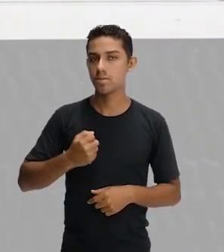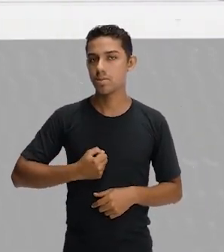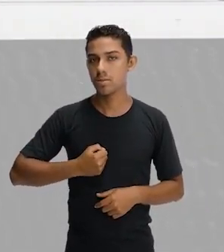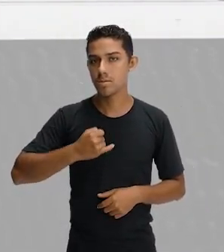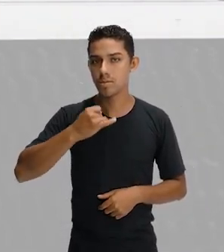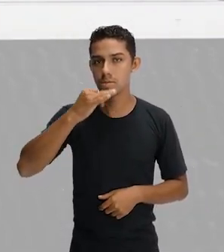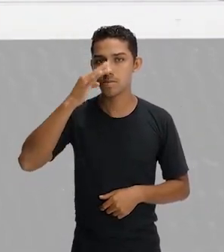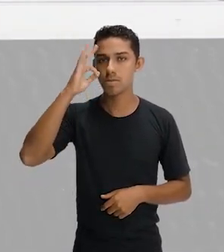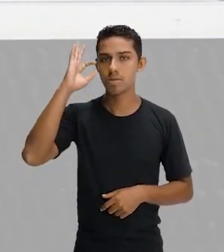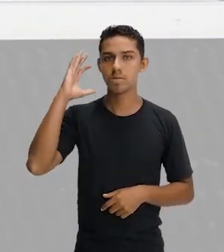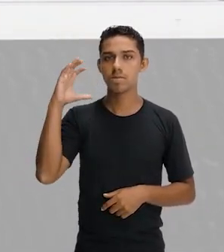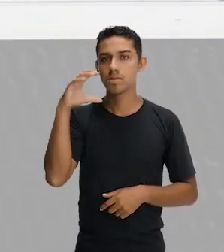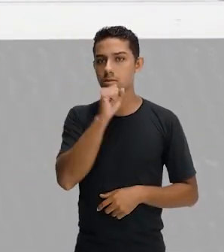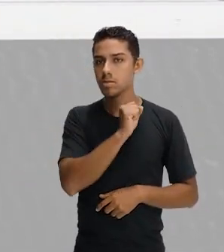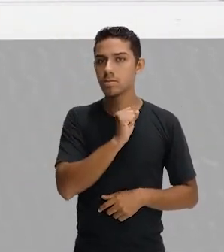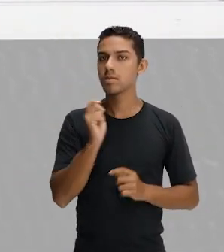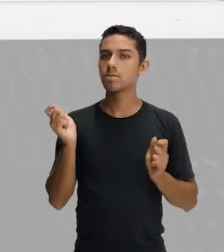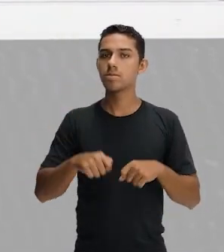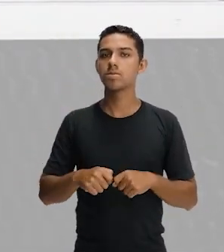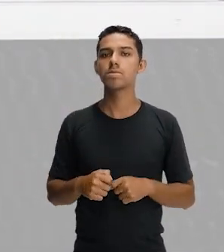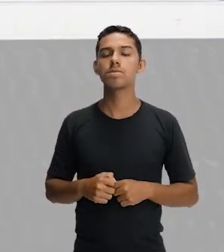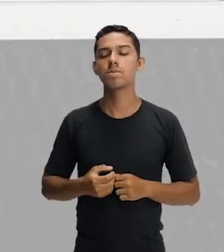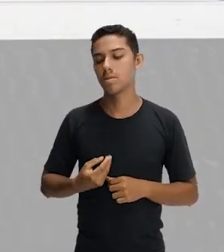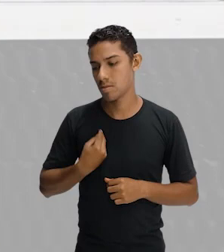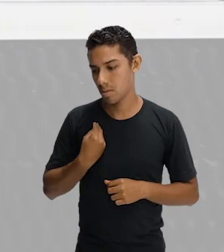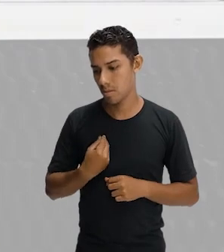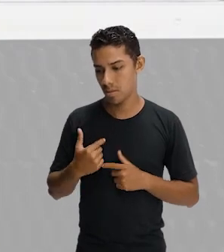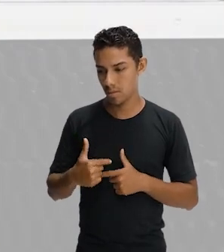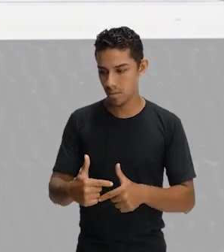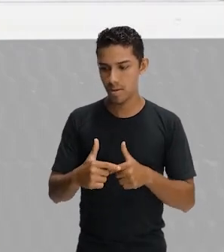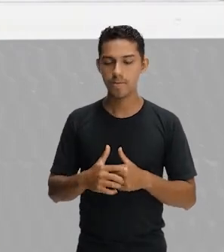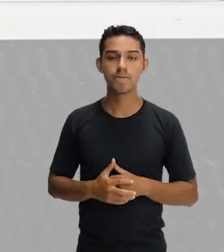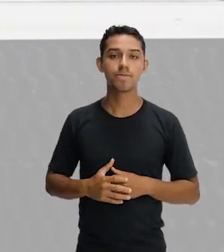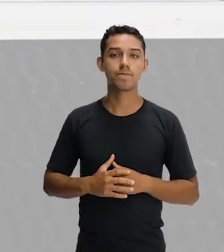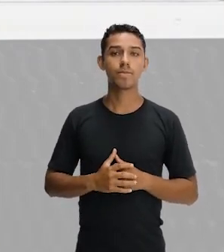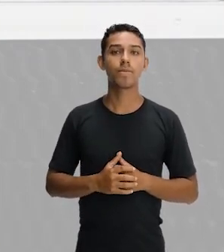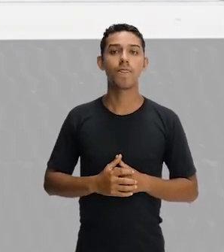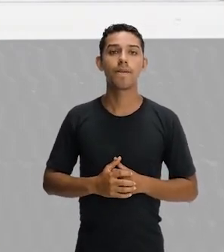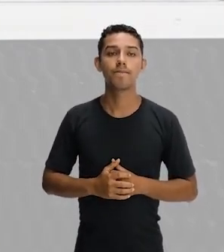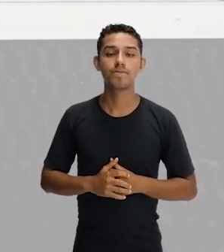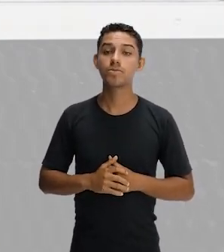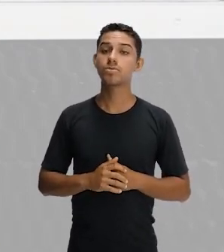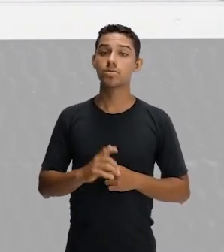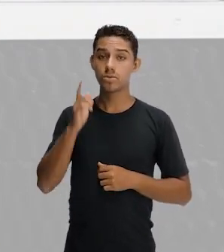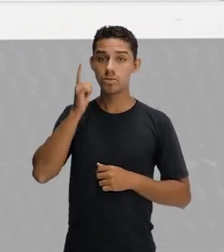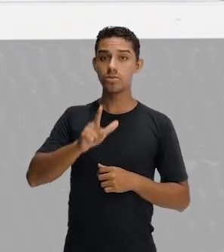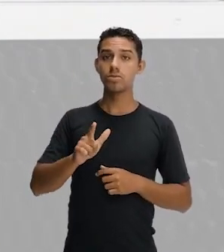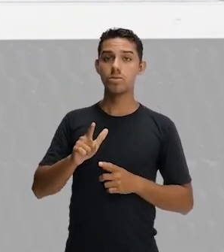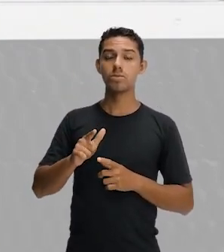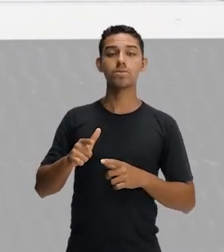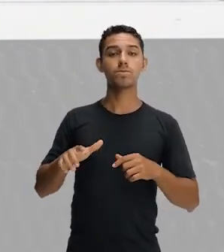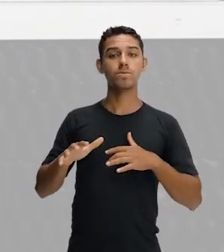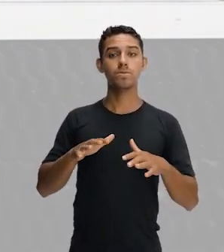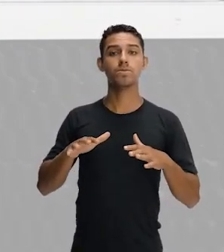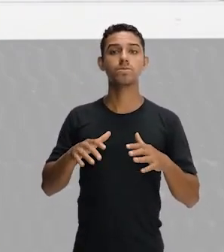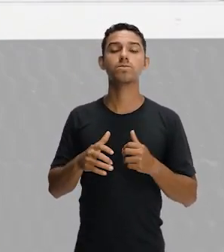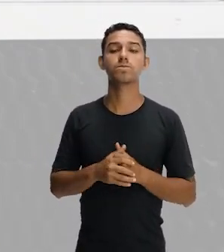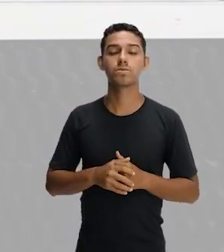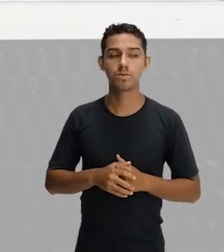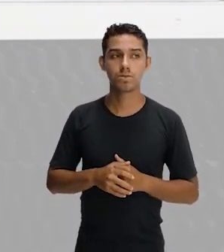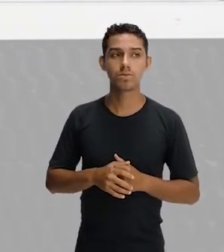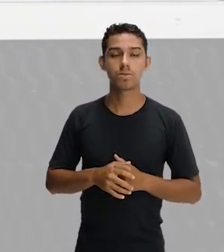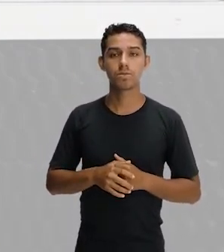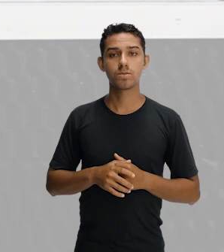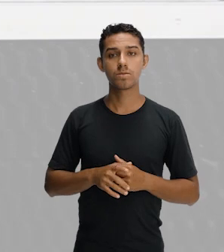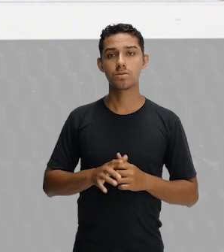que ele vai exercer. Certinho? Então, para poder realizar o movimento circular. Então,